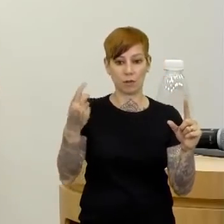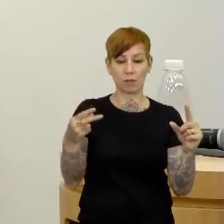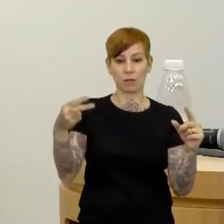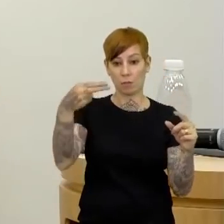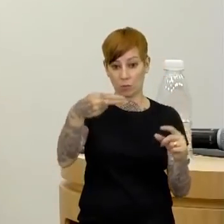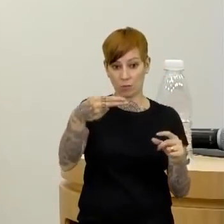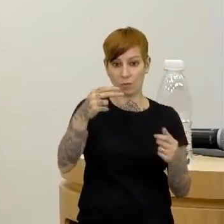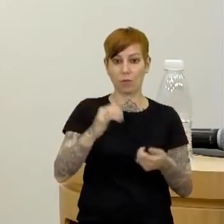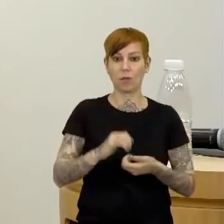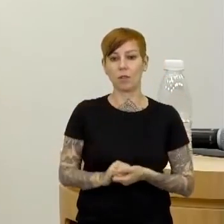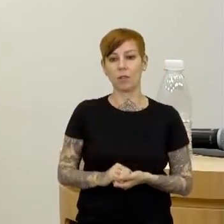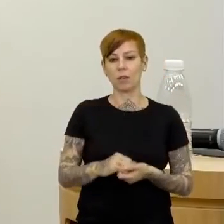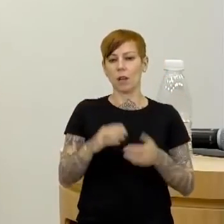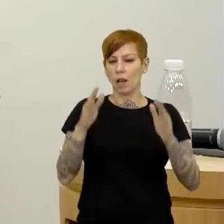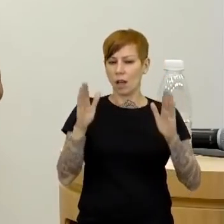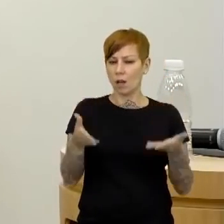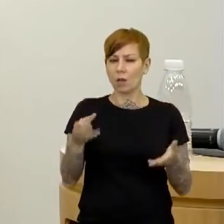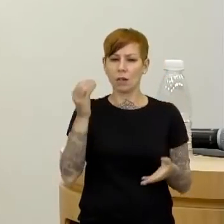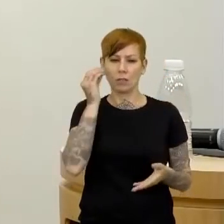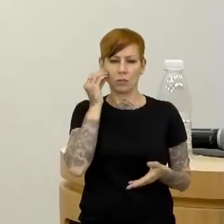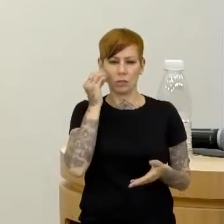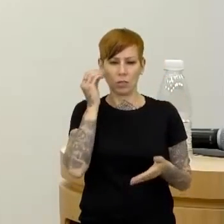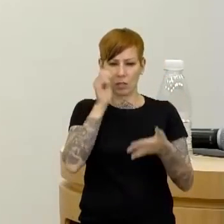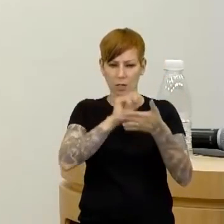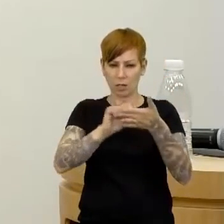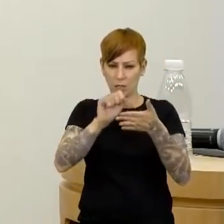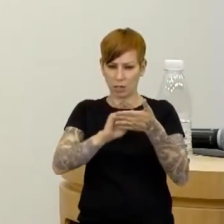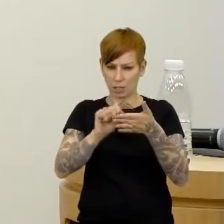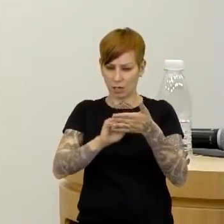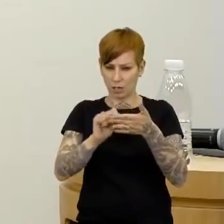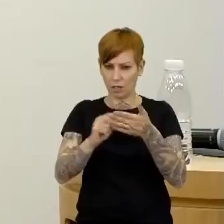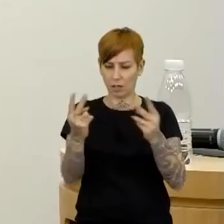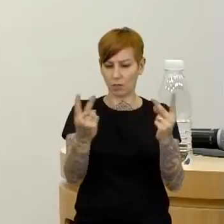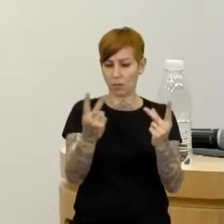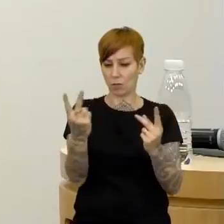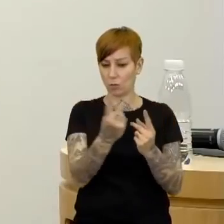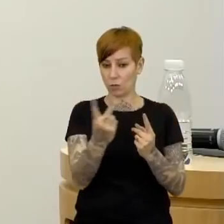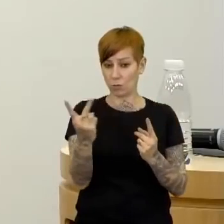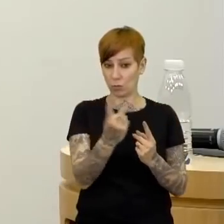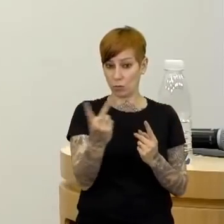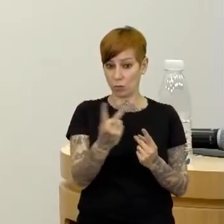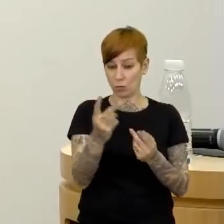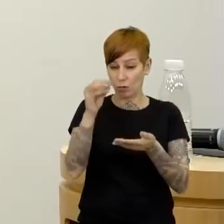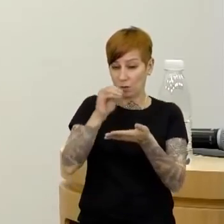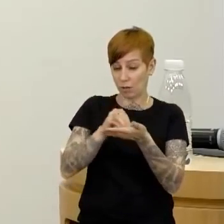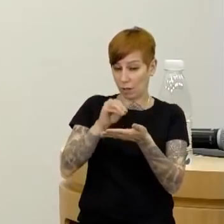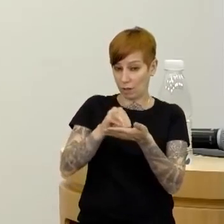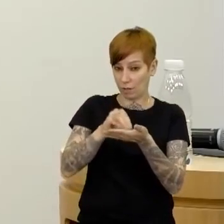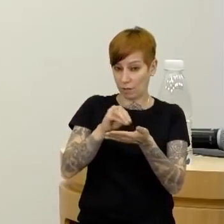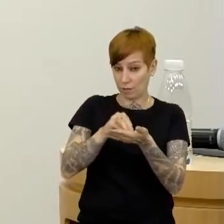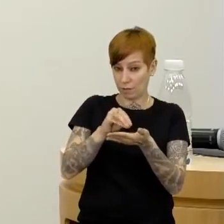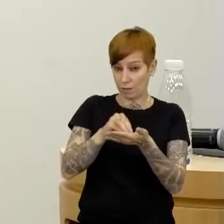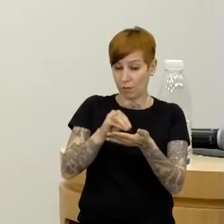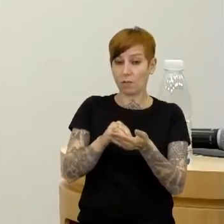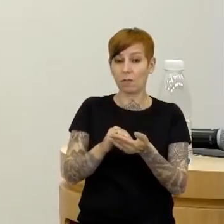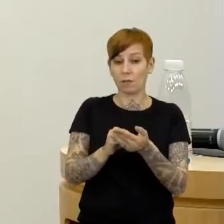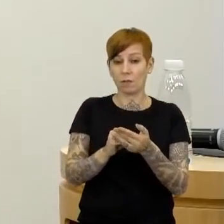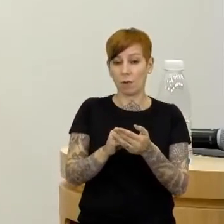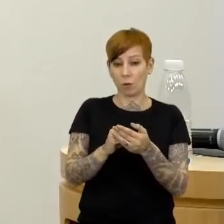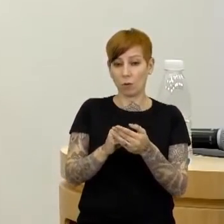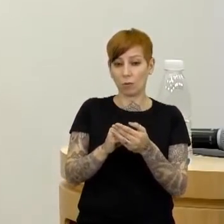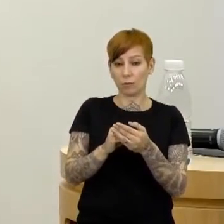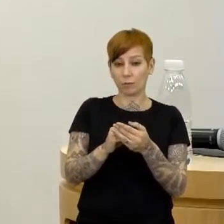agora o que que a gente vai fazer a gente vai tentar escrever estas duas equações que estão faltando aí na forma